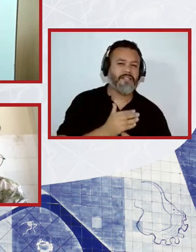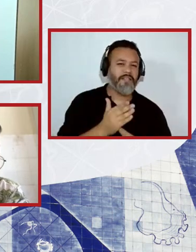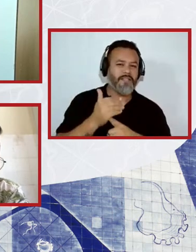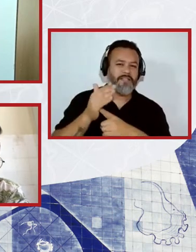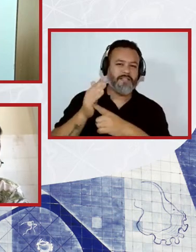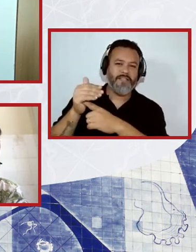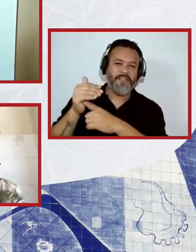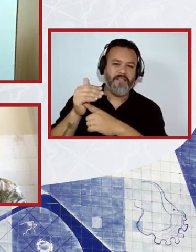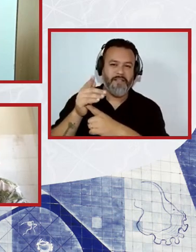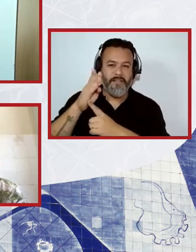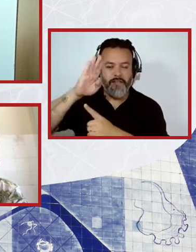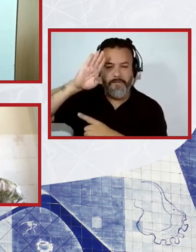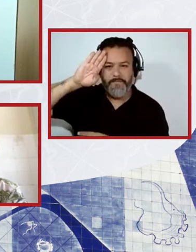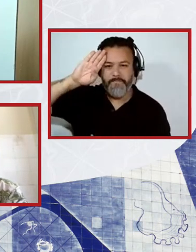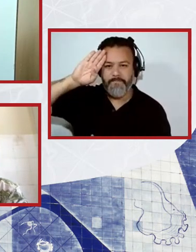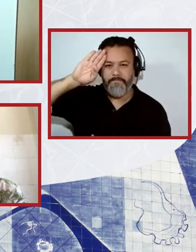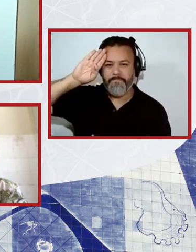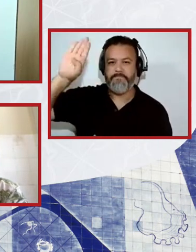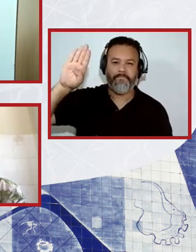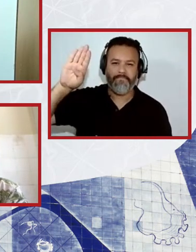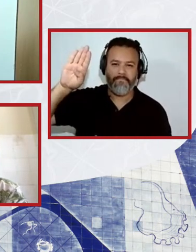e principalmente